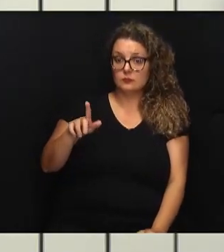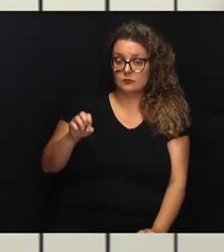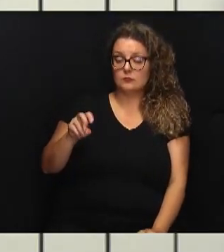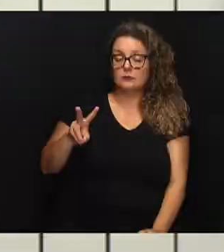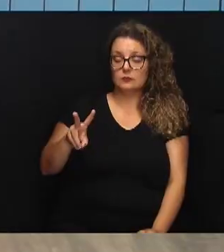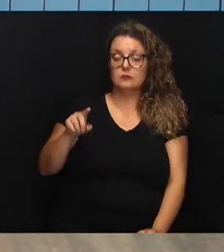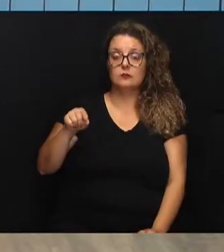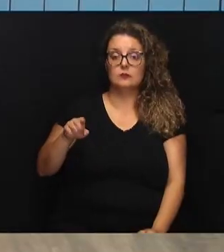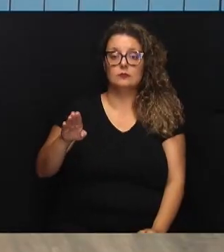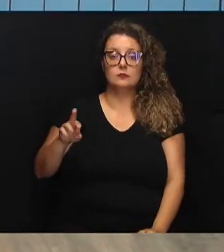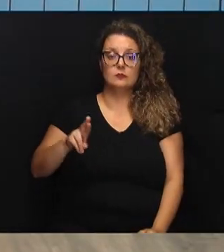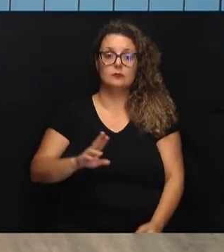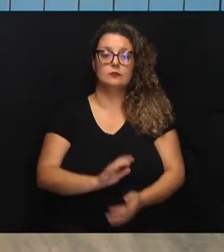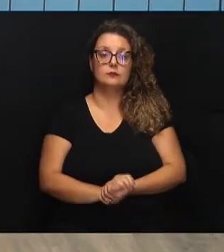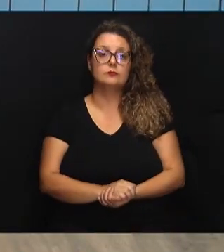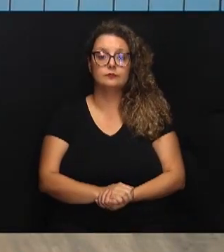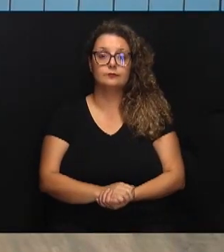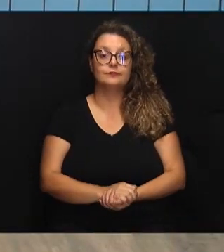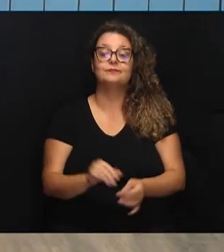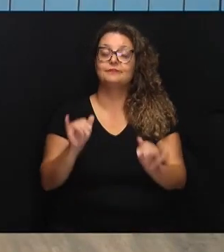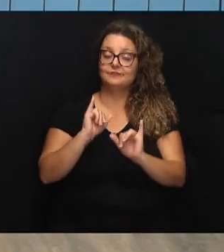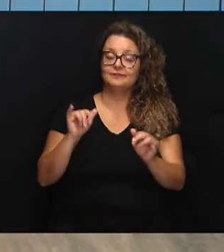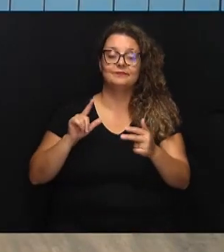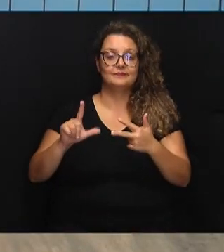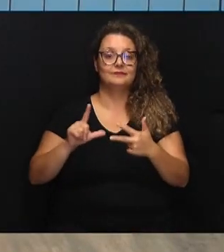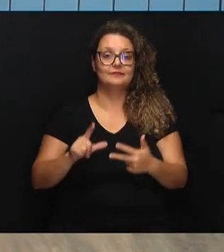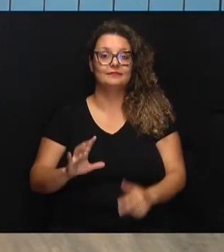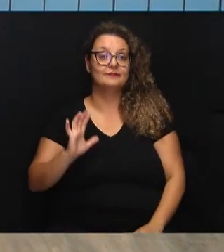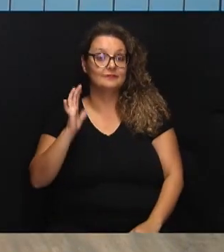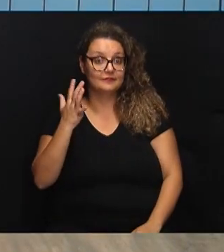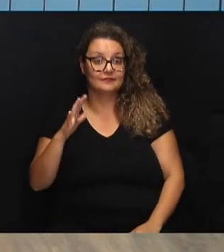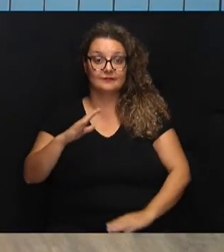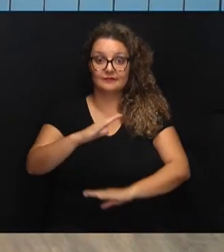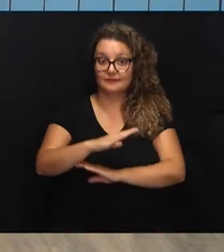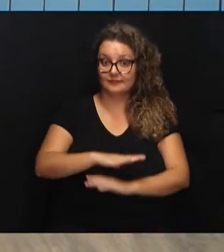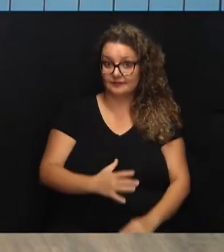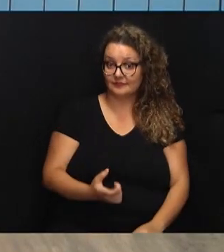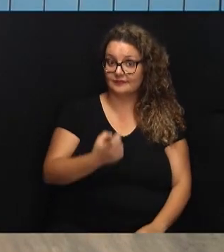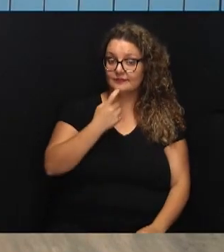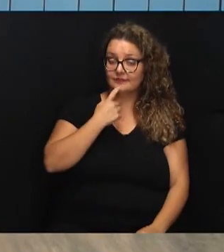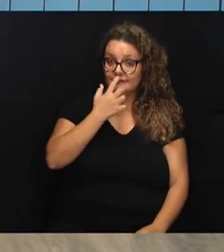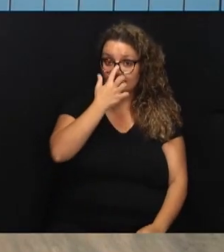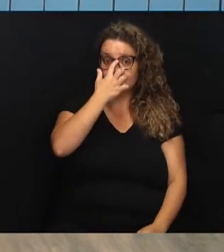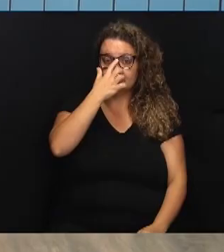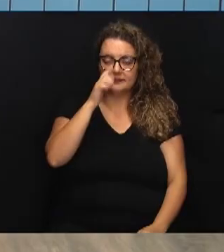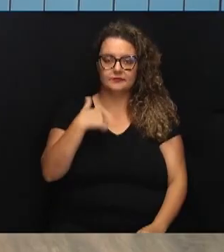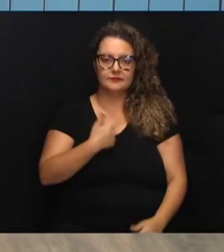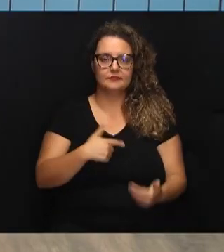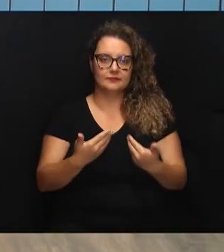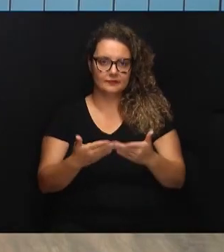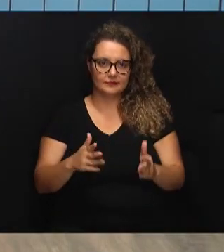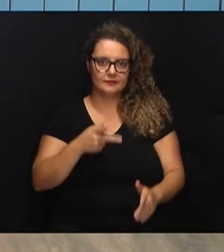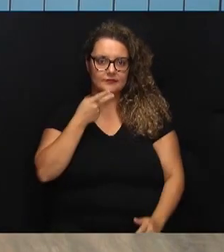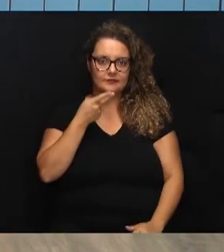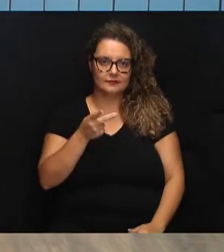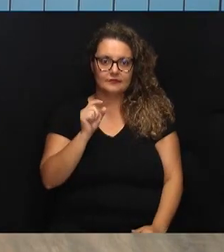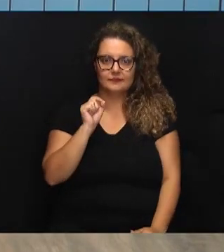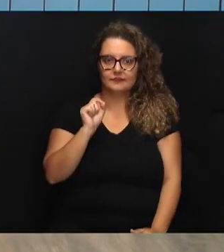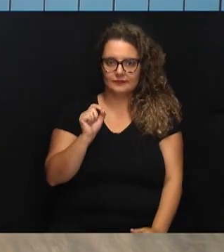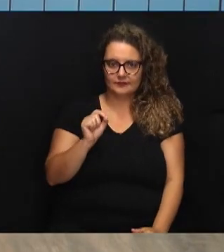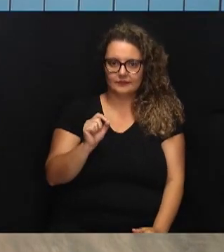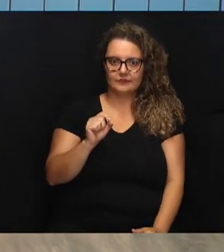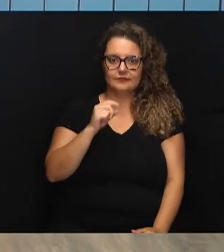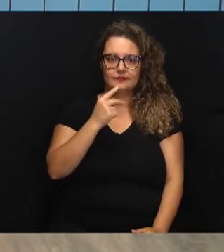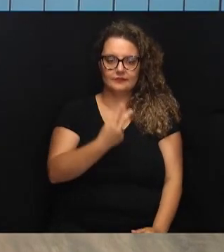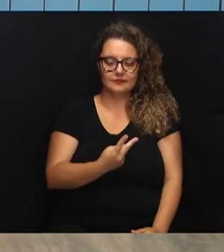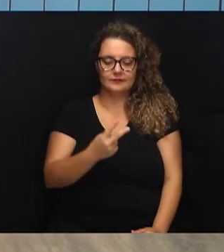vacina.campinas.sp.gov.br. Hora das notícias do Legislativo, que acontece na Câmara Municipal de Campinas, e a gente abre falando aí da